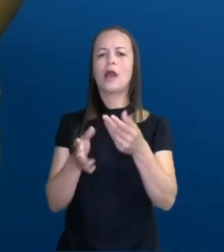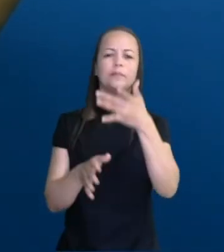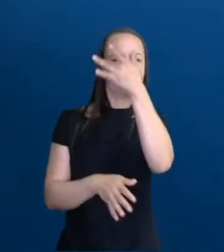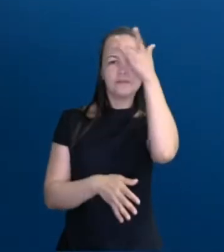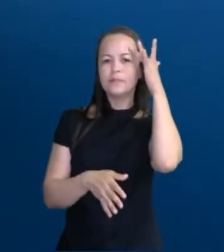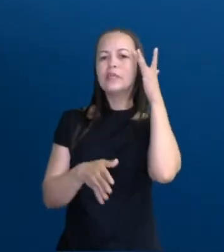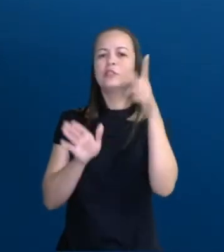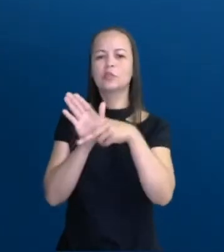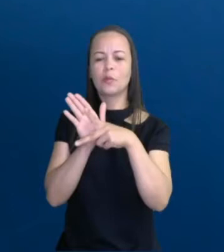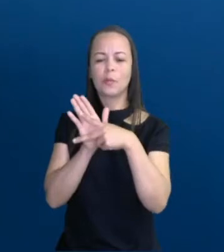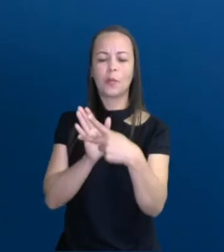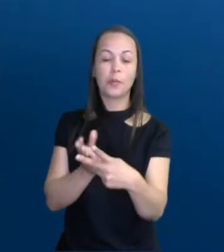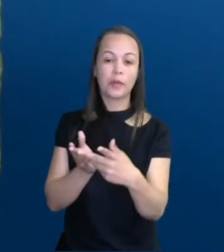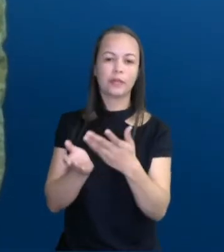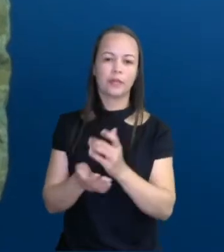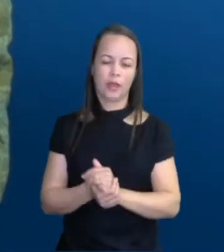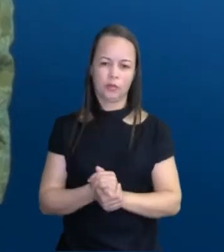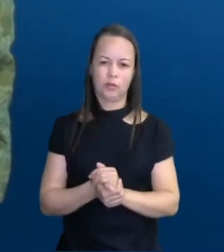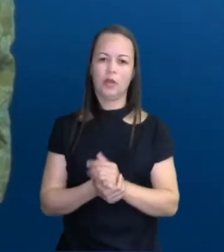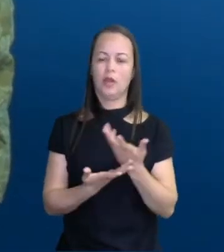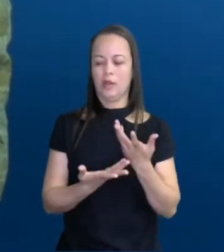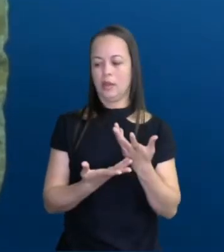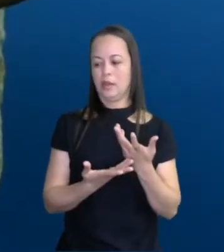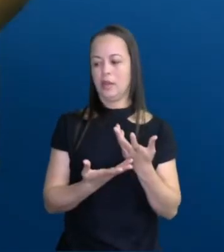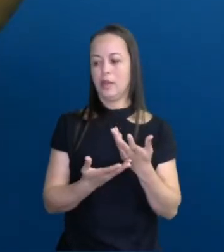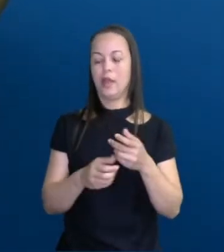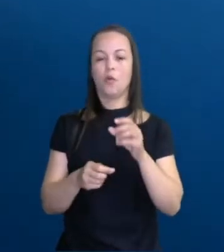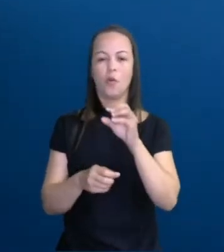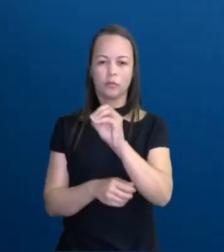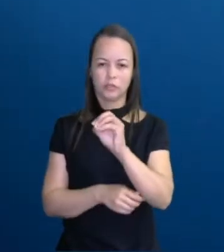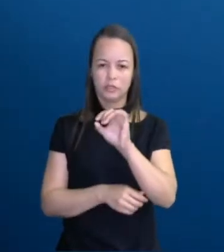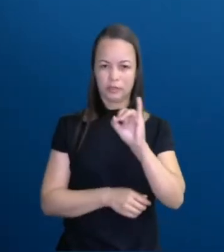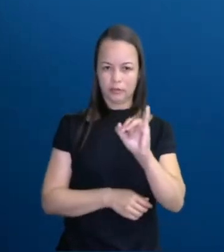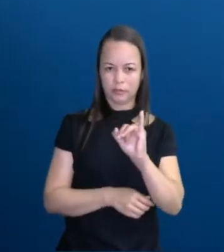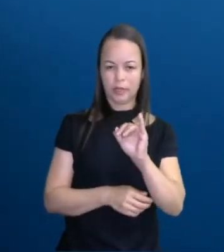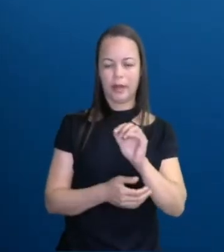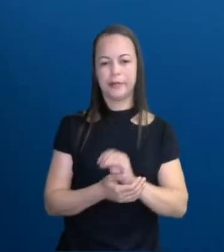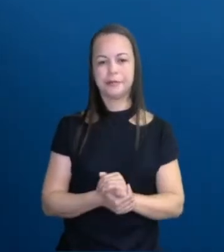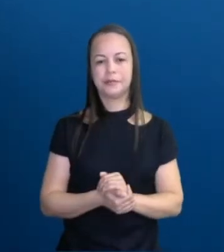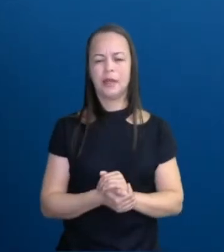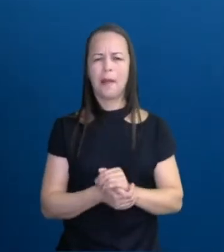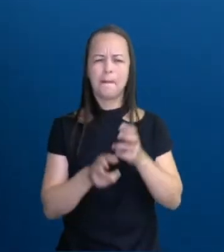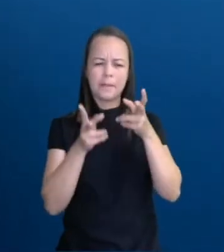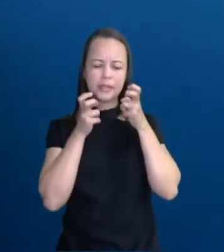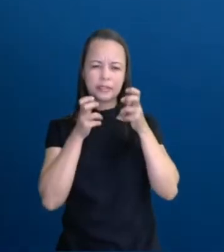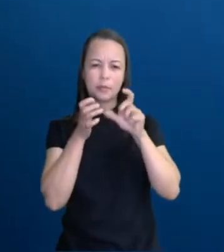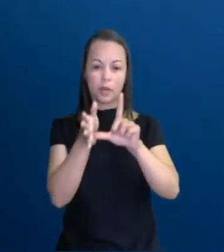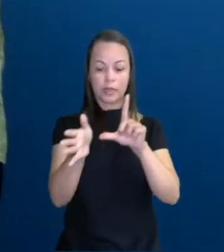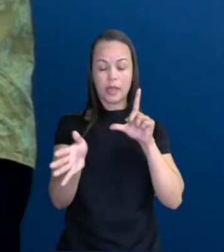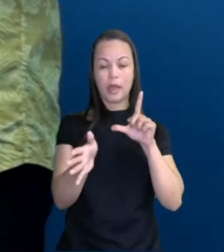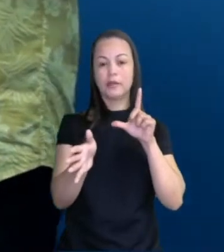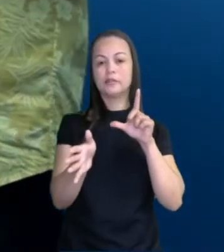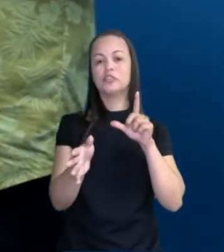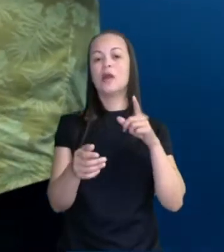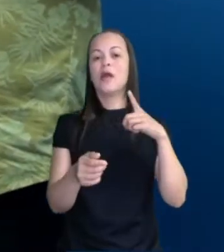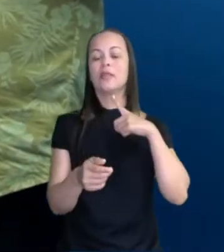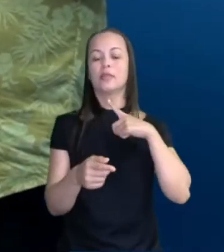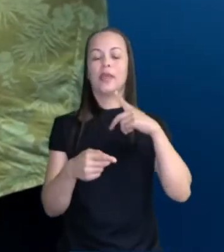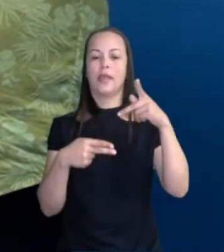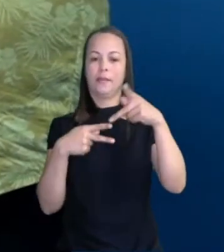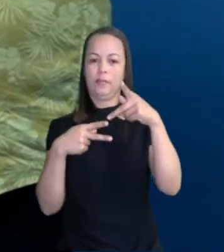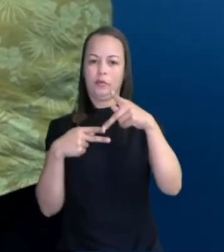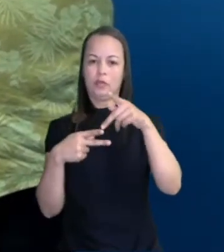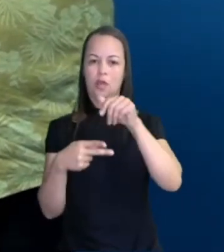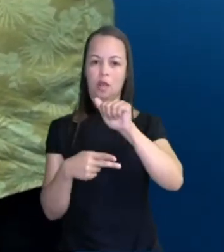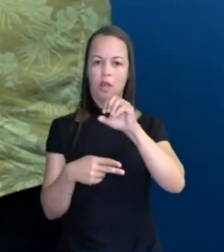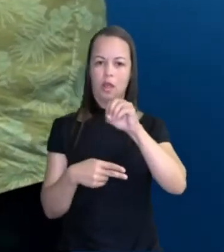proprietário. O proprietário é o objeto indireto. Percebam que antes de proprietário, ó, aparece a preposição